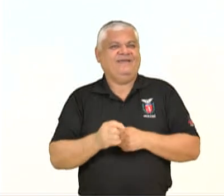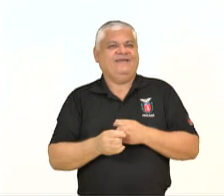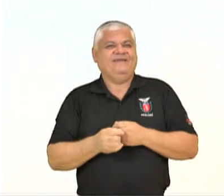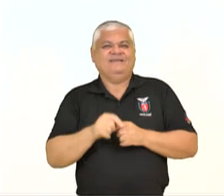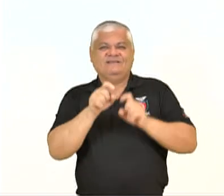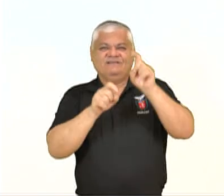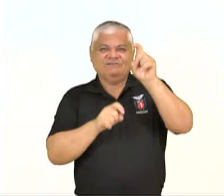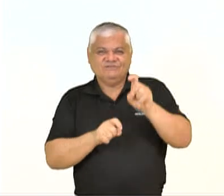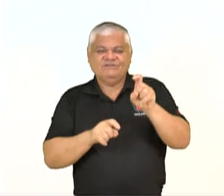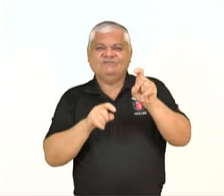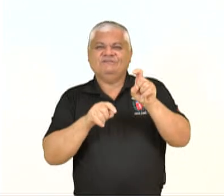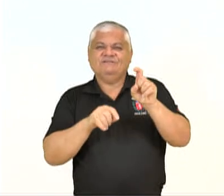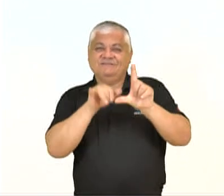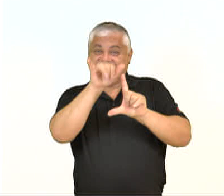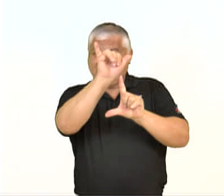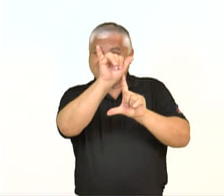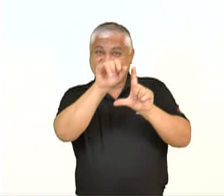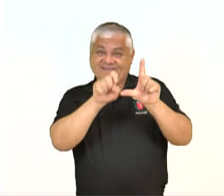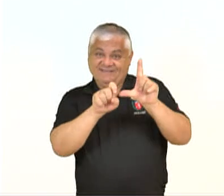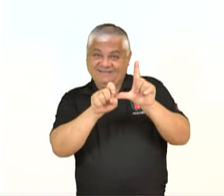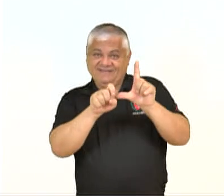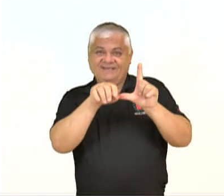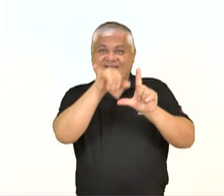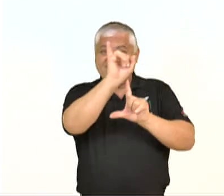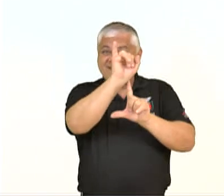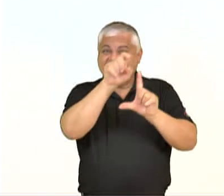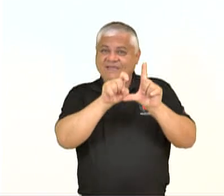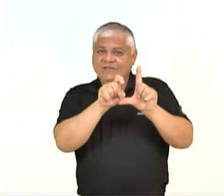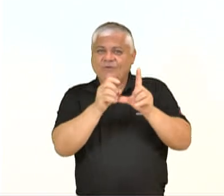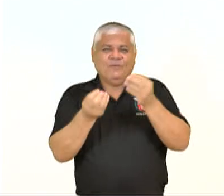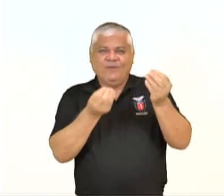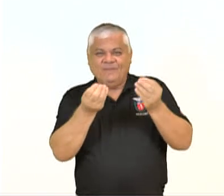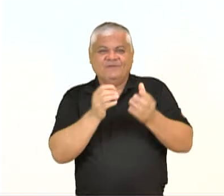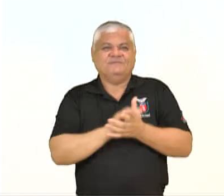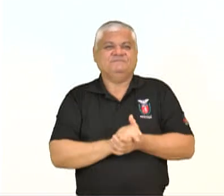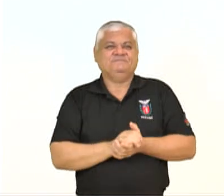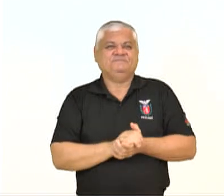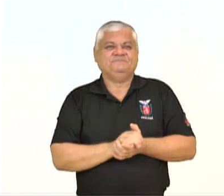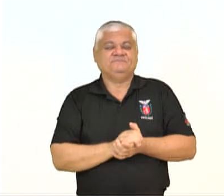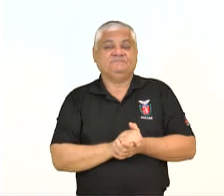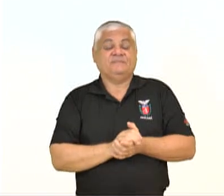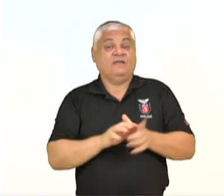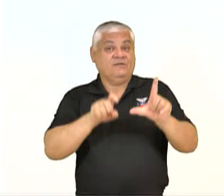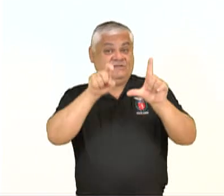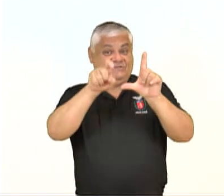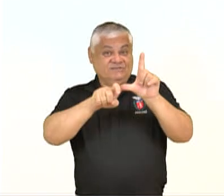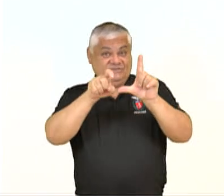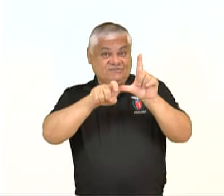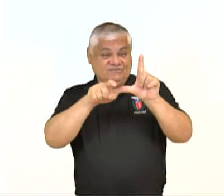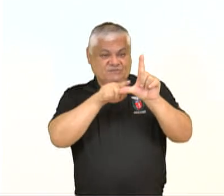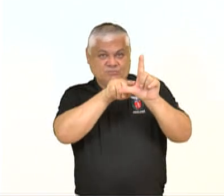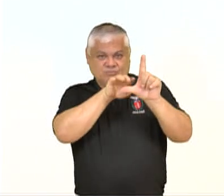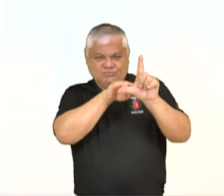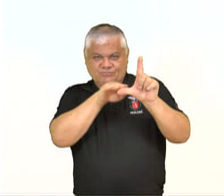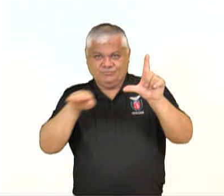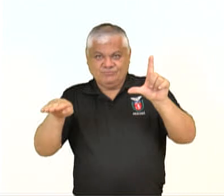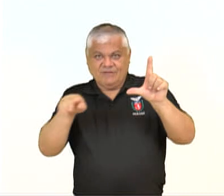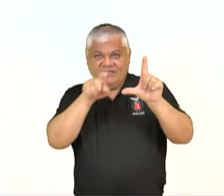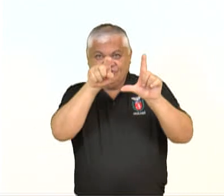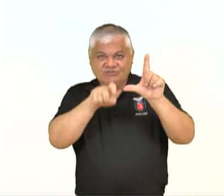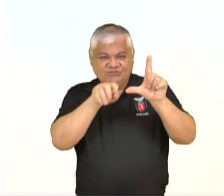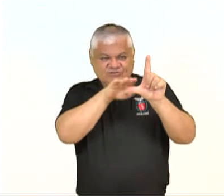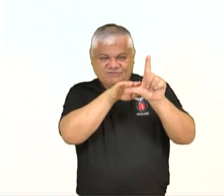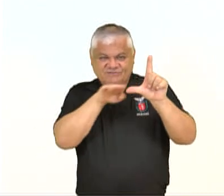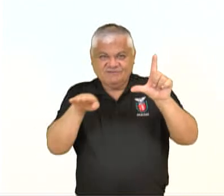do x e do y do vértice. Quem são essas coordenadas? Vamos ver? O x, como ele está exatamente no meio daquele eixo